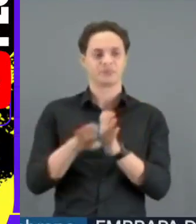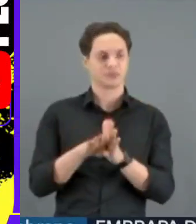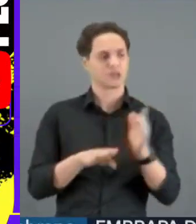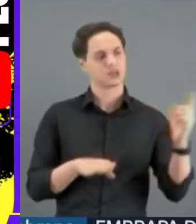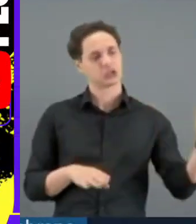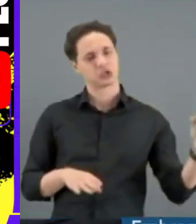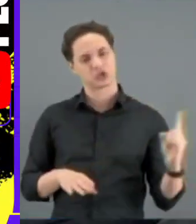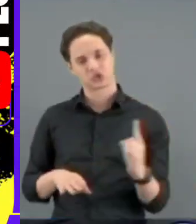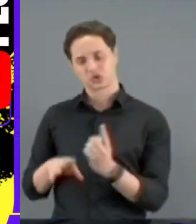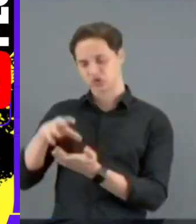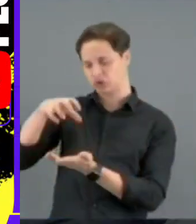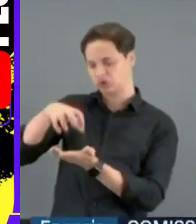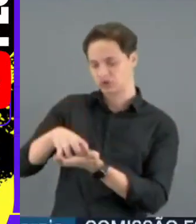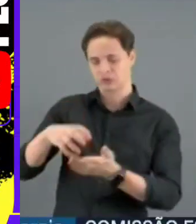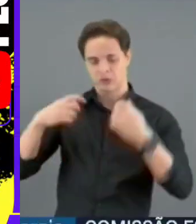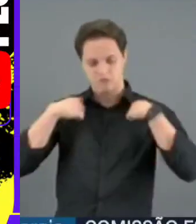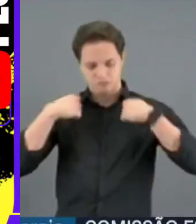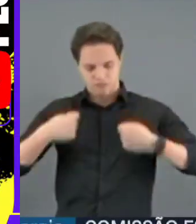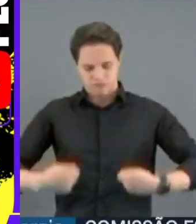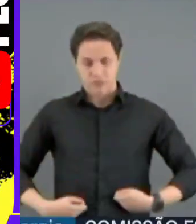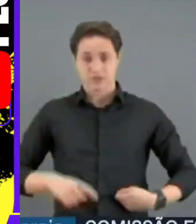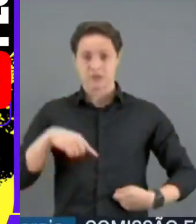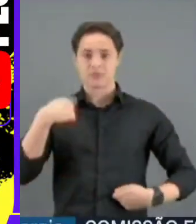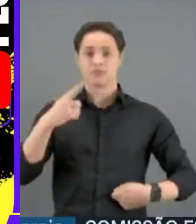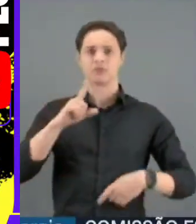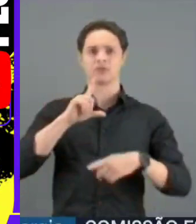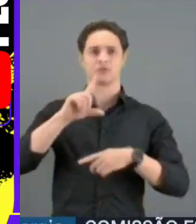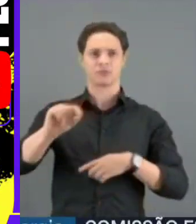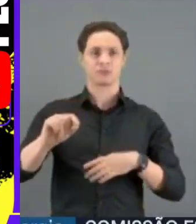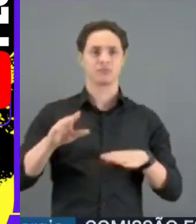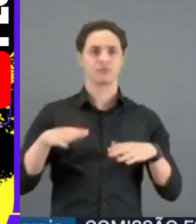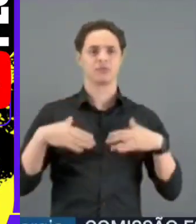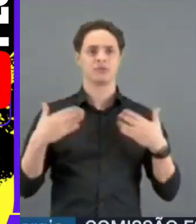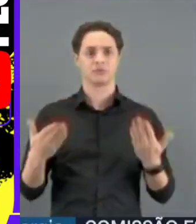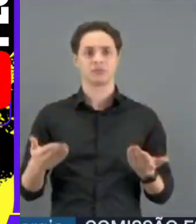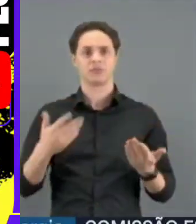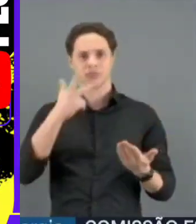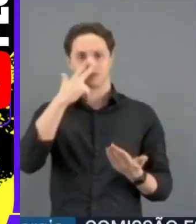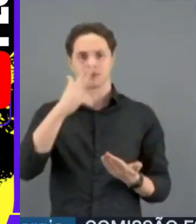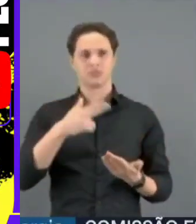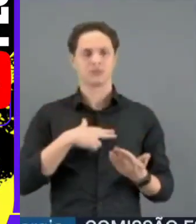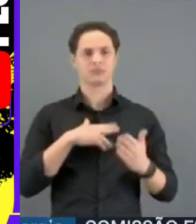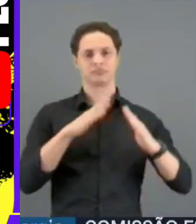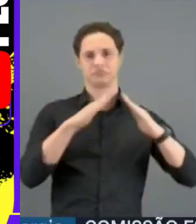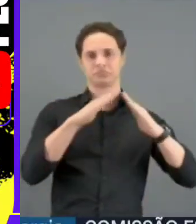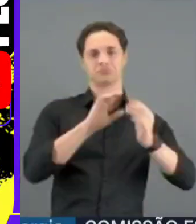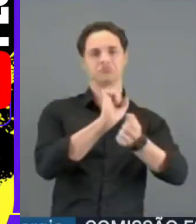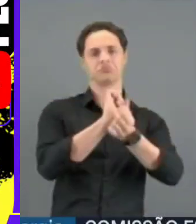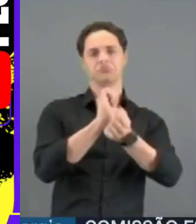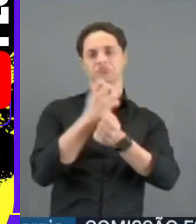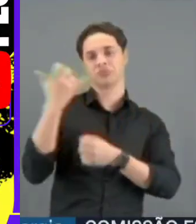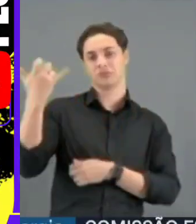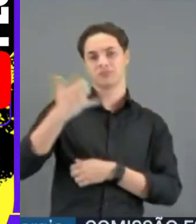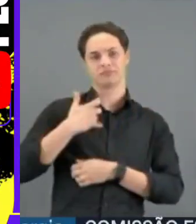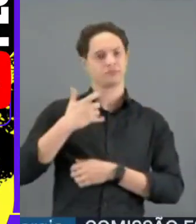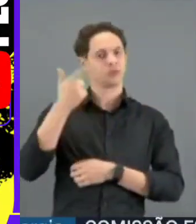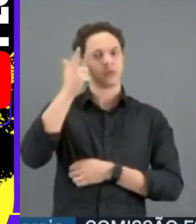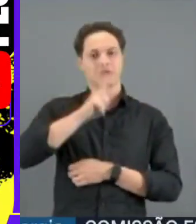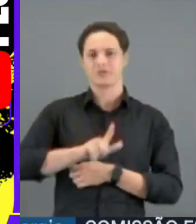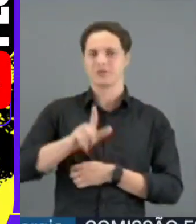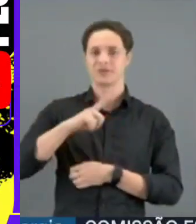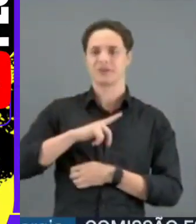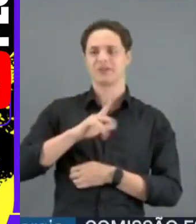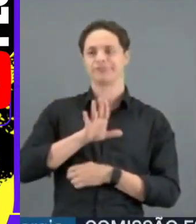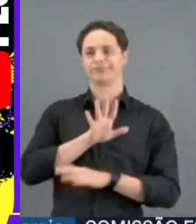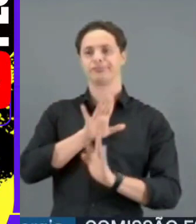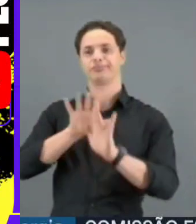unidades, se equipar a saída. Ou seja, de sobreaviso, eles não atenderiam à demanda que aconteceu no 8